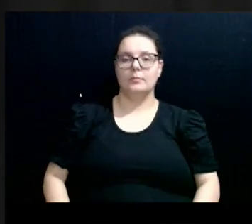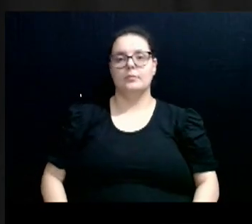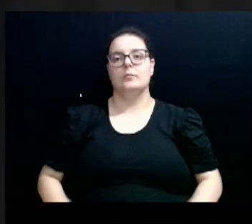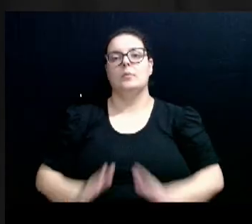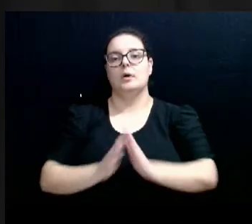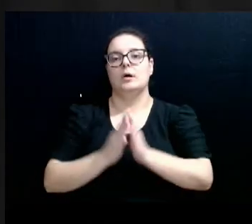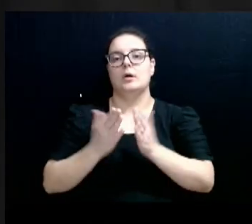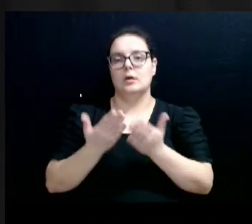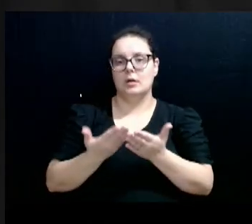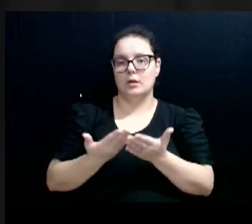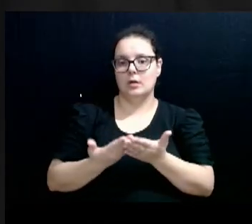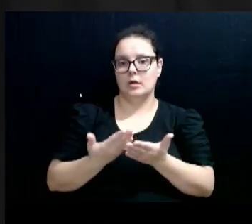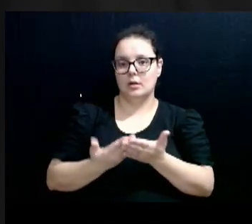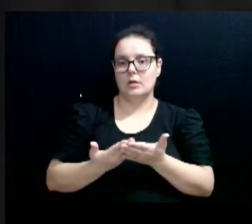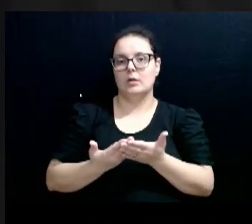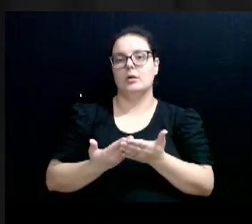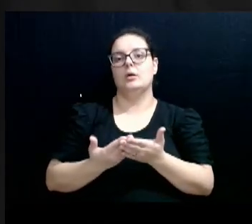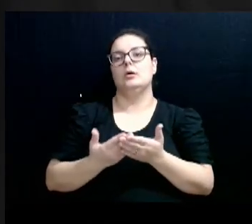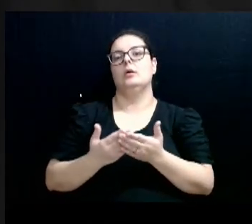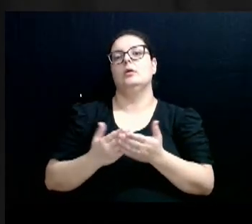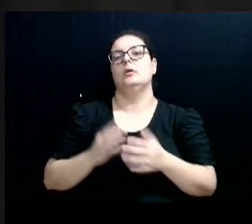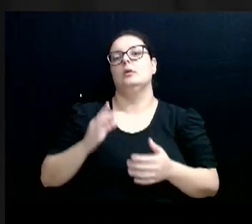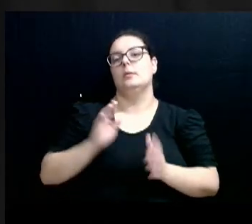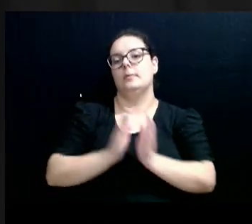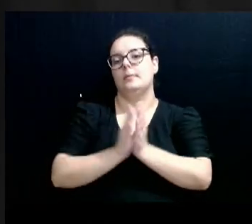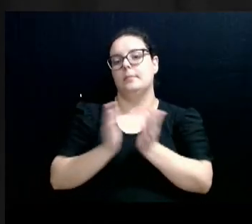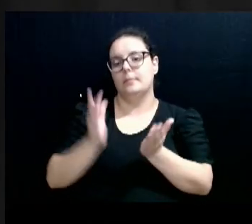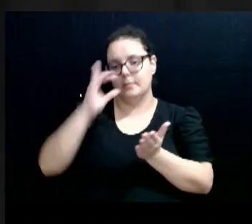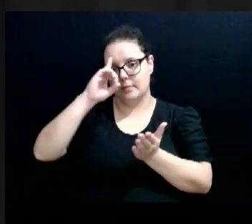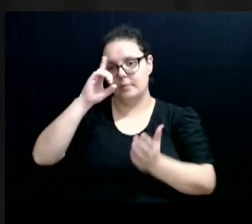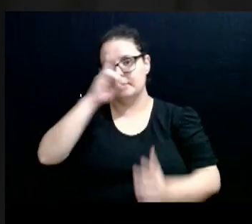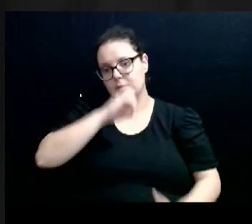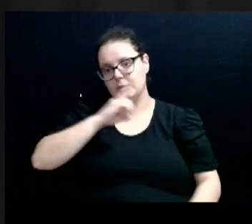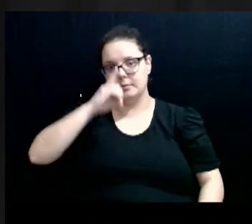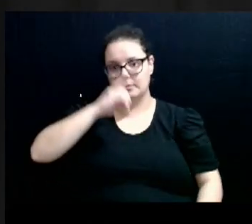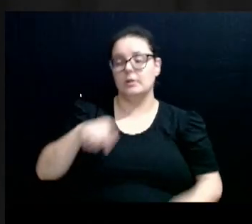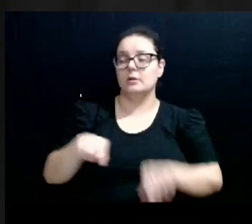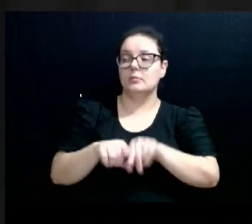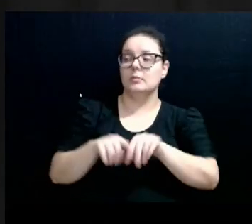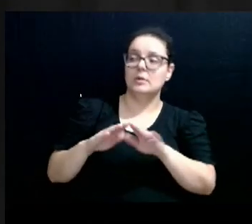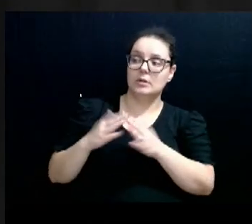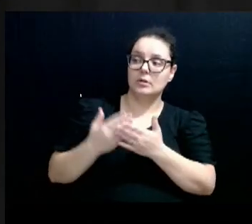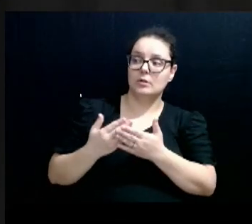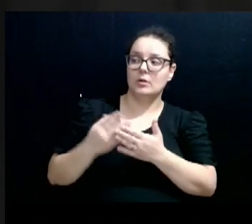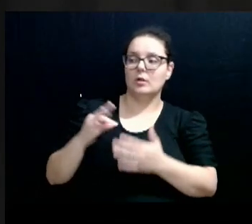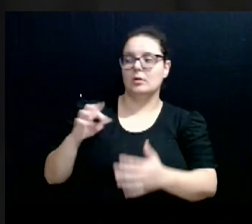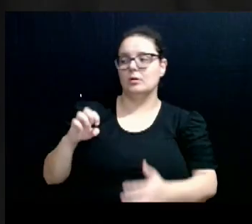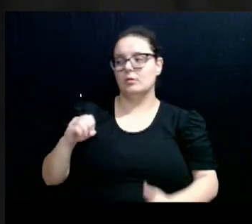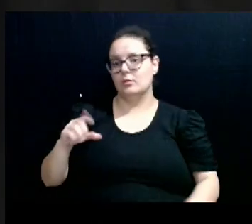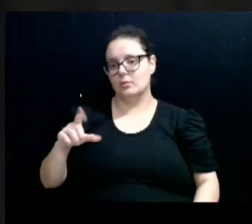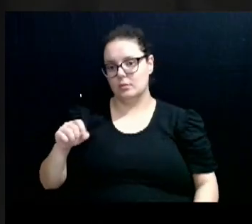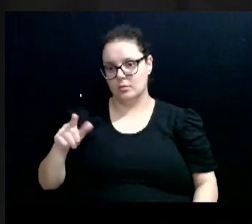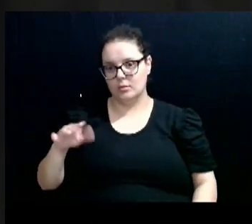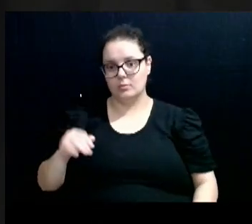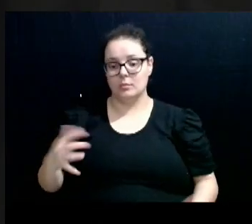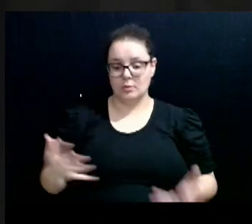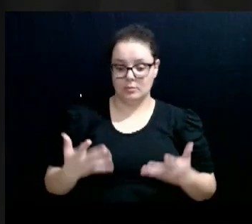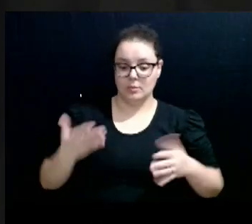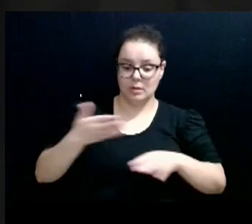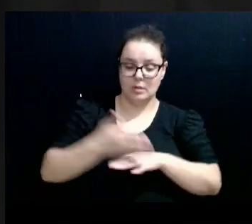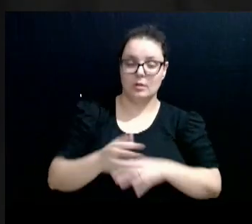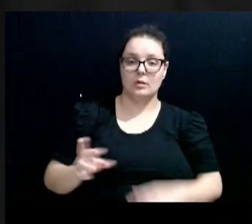como também na escola teológica. Mas o que me motivou a entrar na política foi um